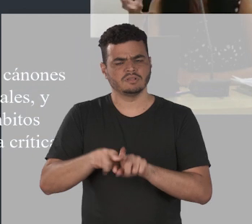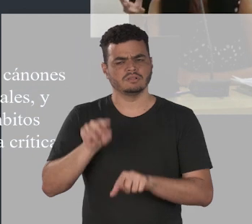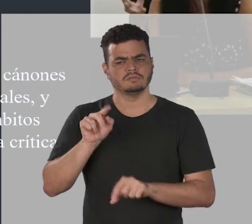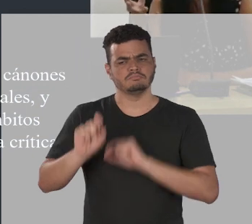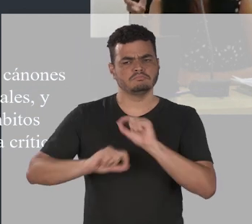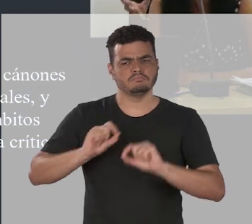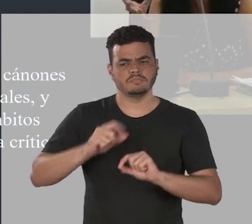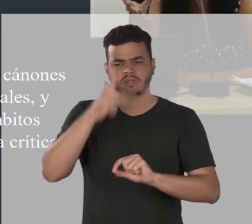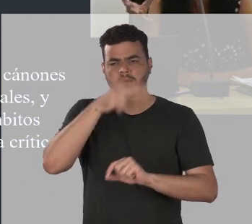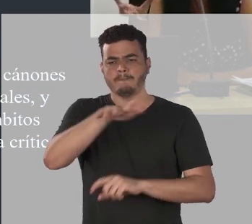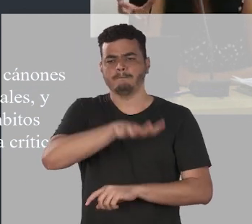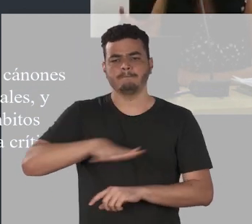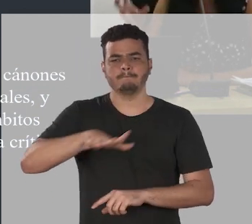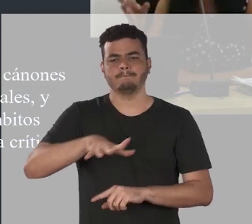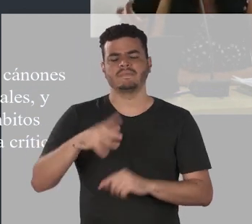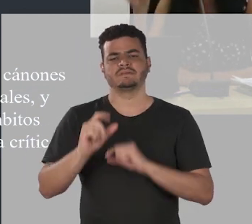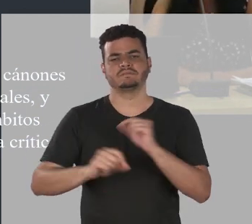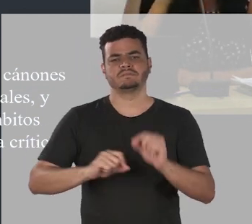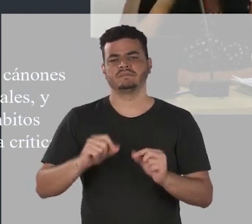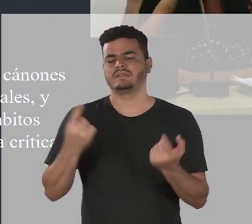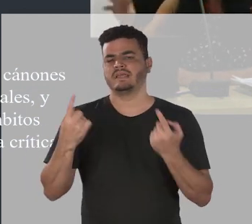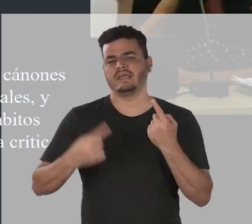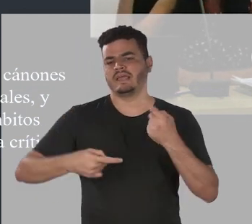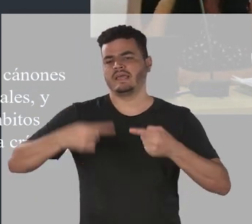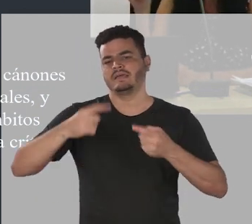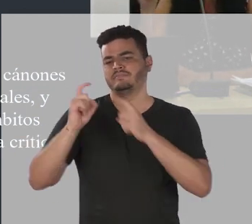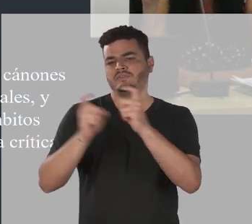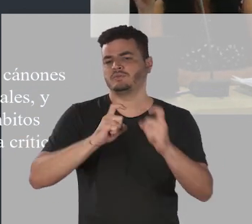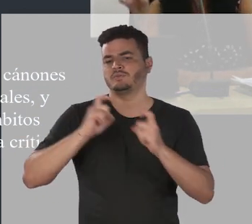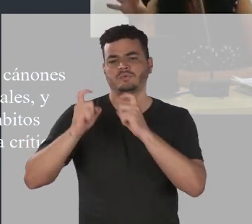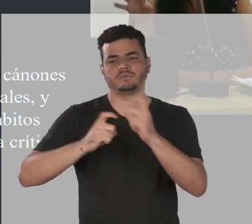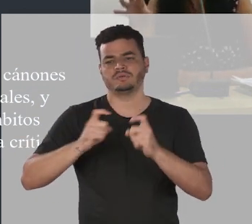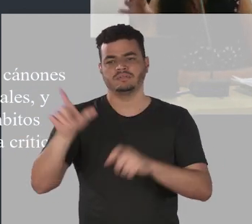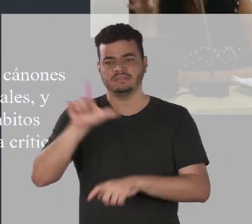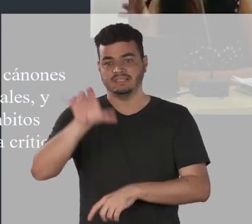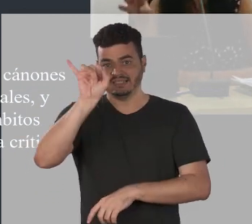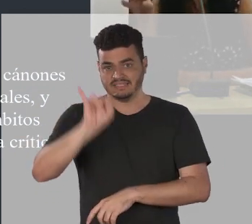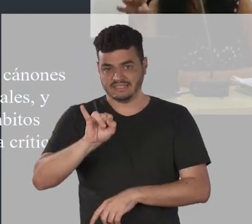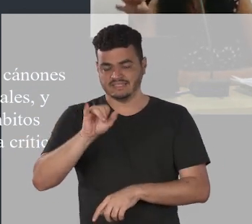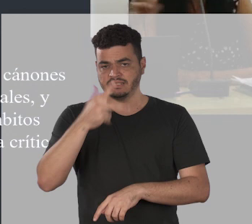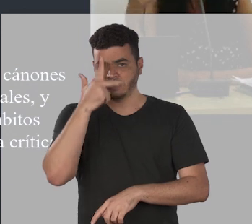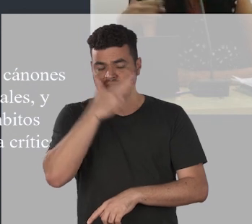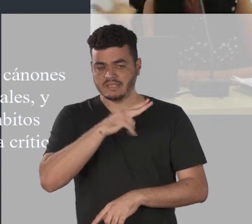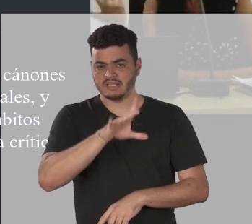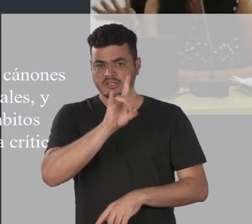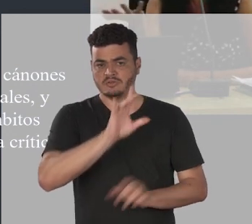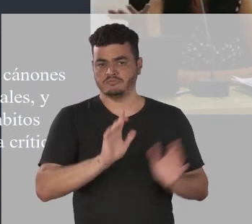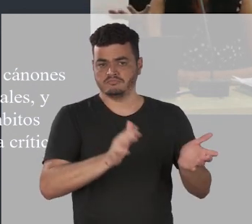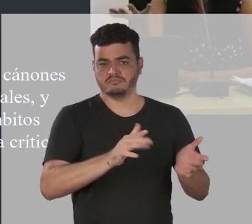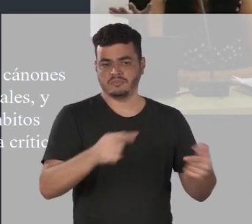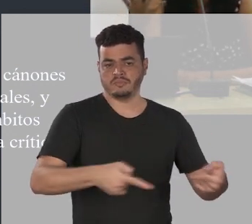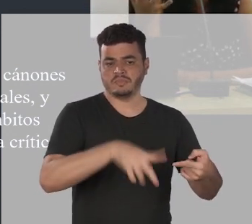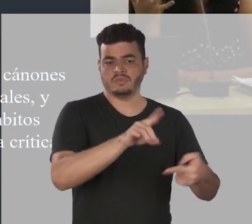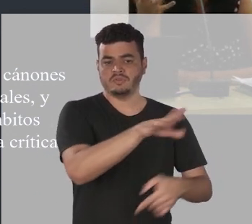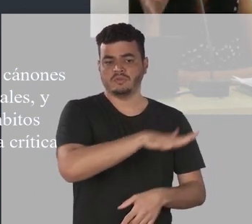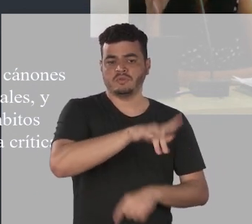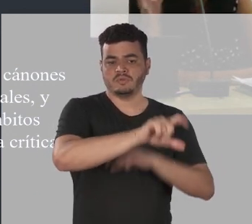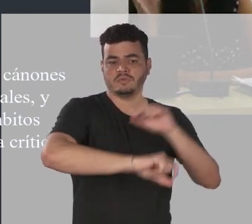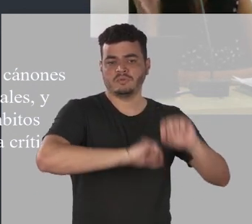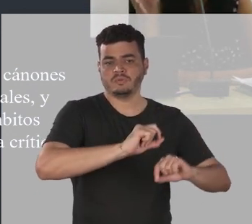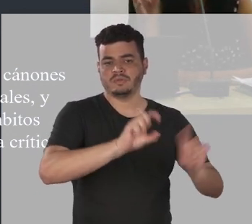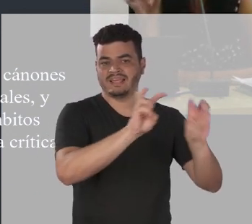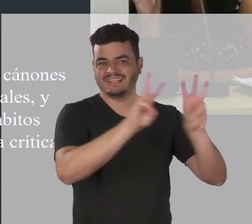da crítica literária. Se não são revistas ou blogs específicos de literatura infantil, não tem espaço em